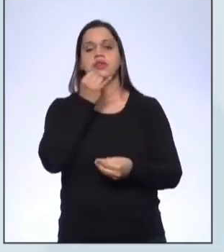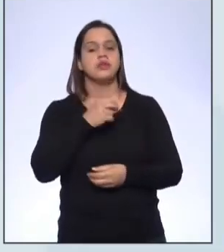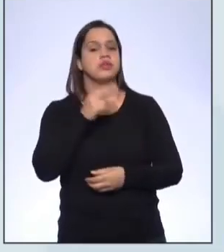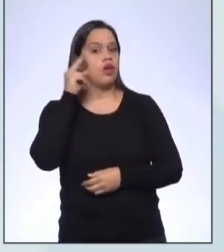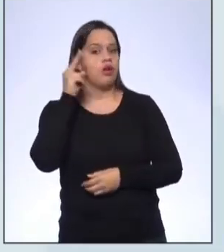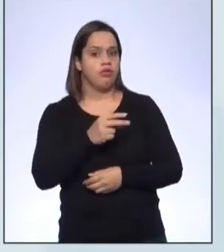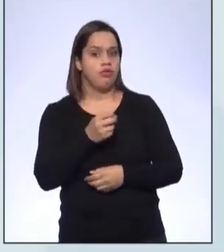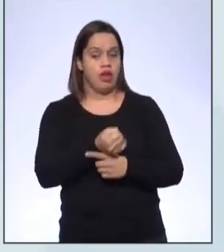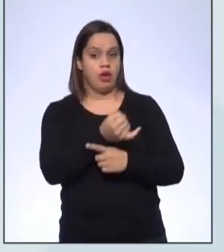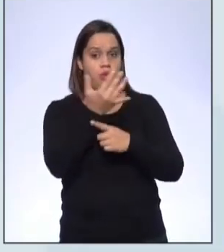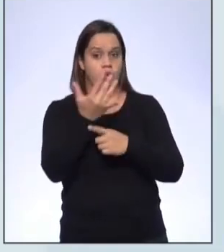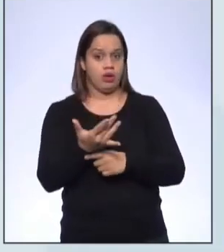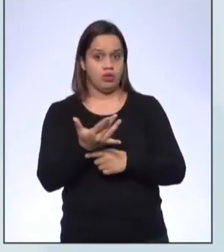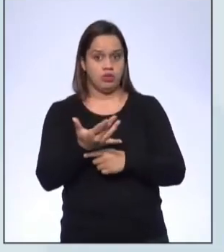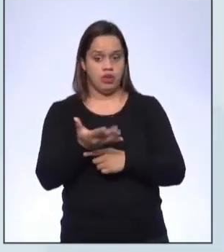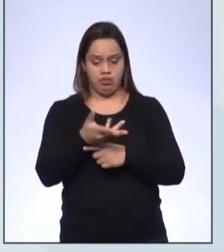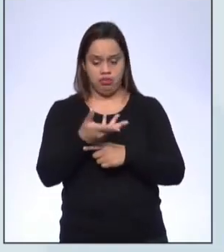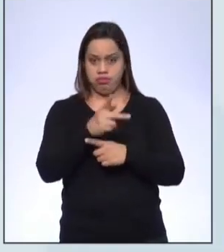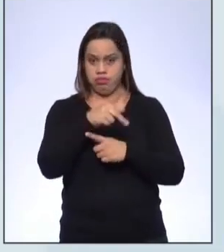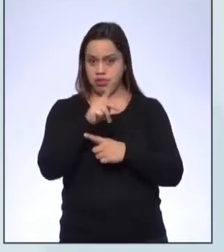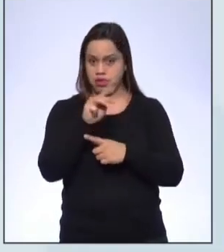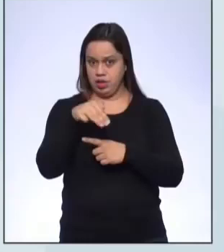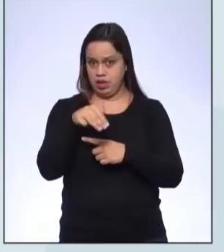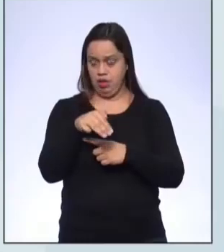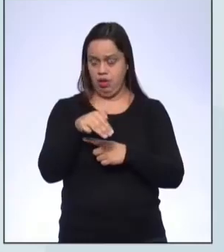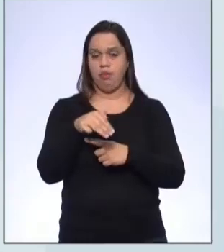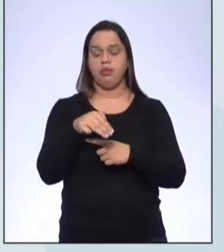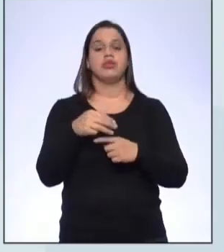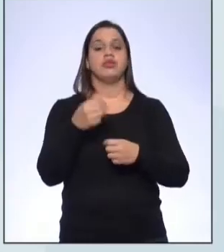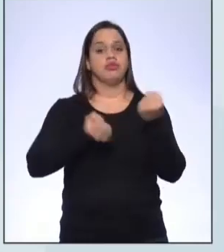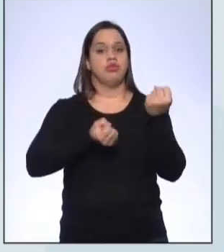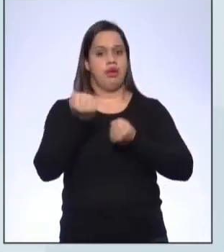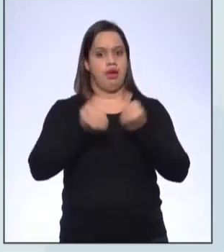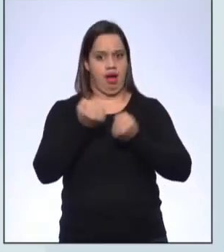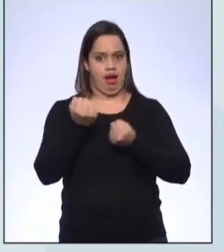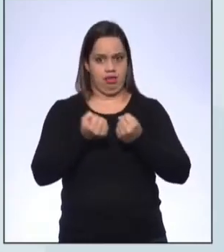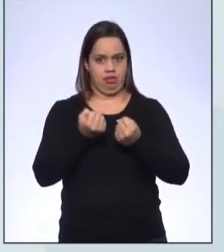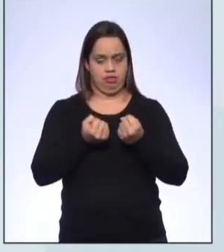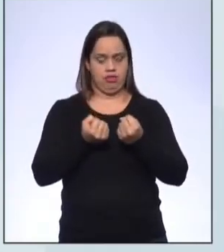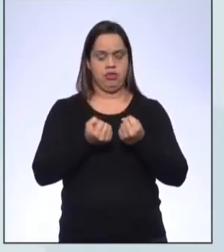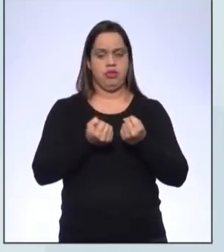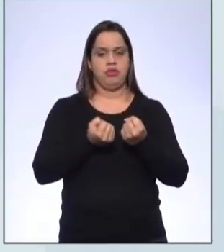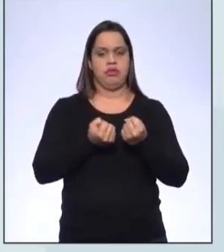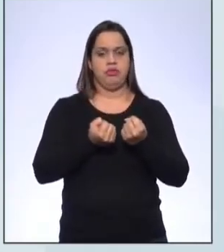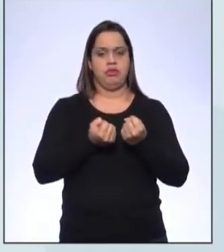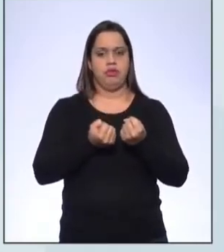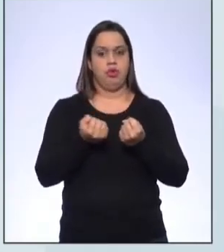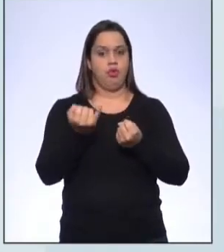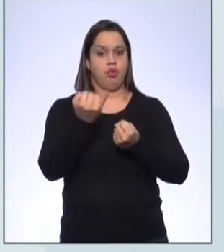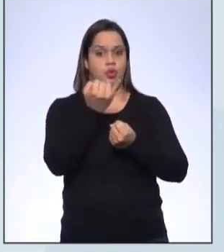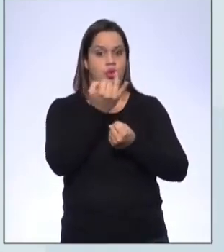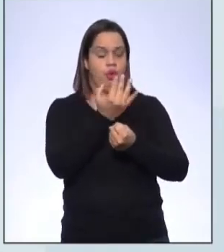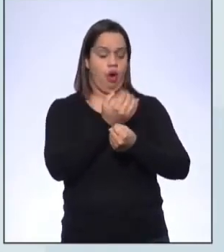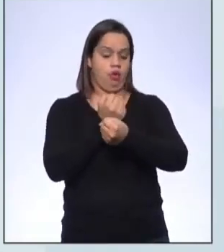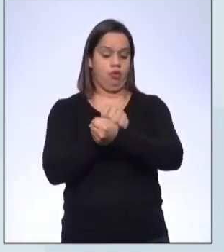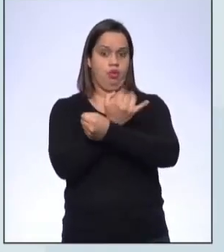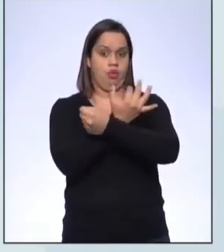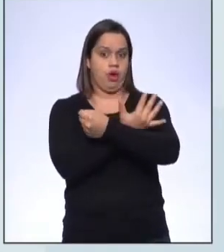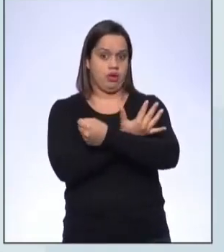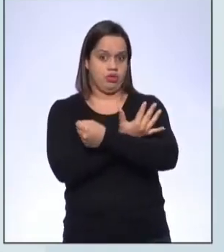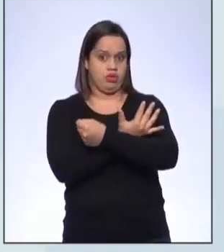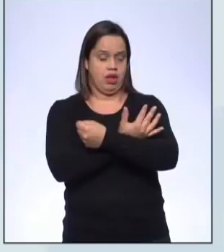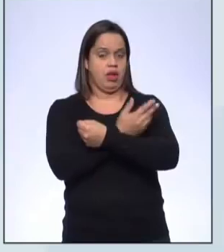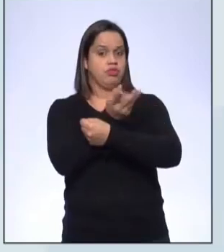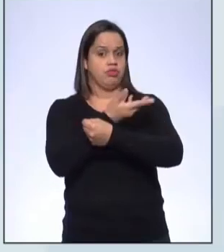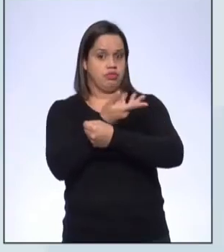quantidade de quilômetros rodados de um carro e dividir pelo tempo, a gente aí